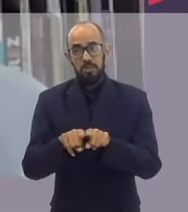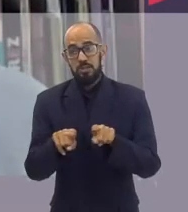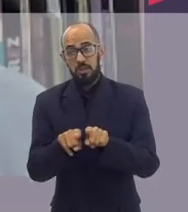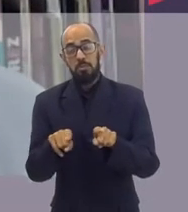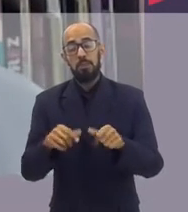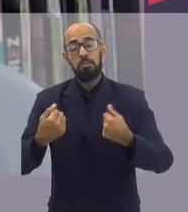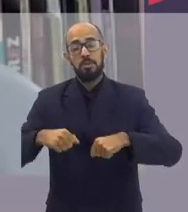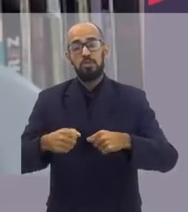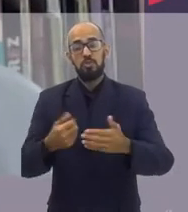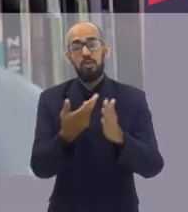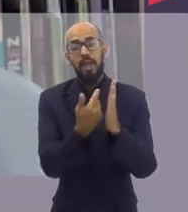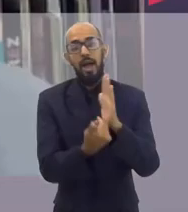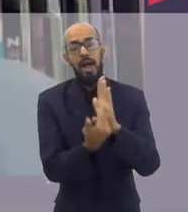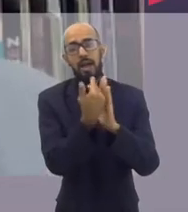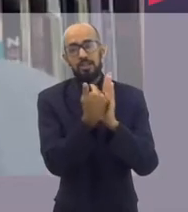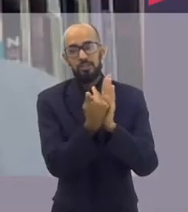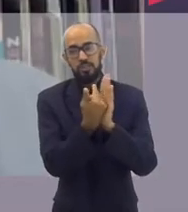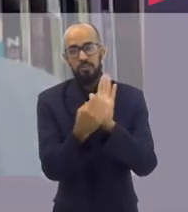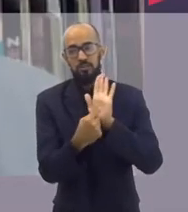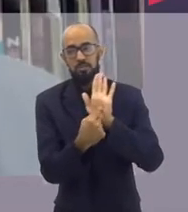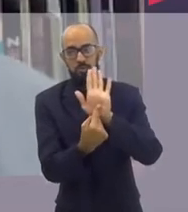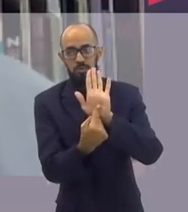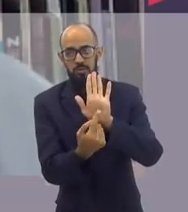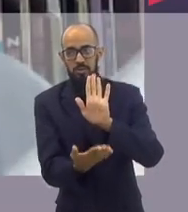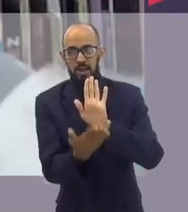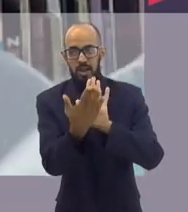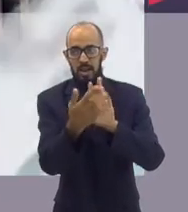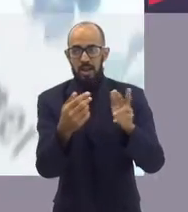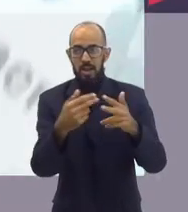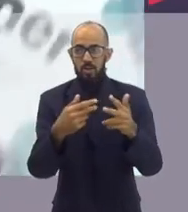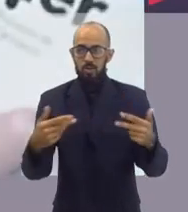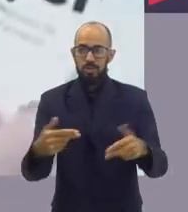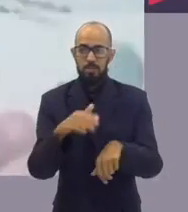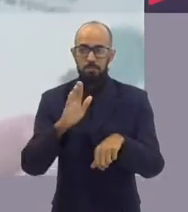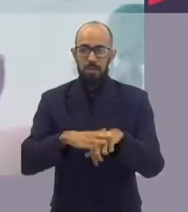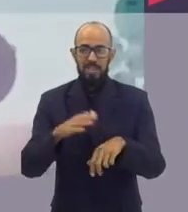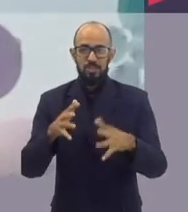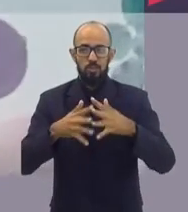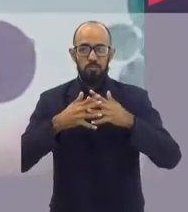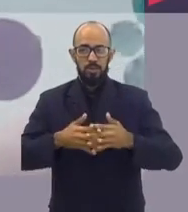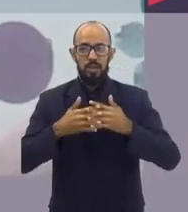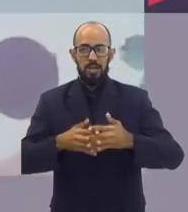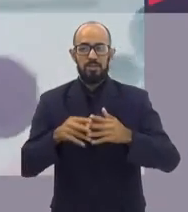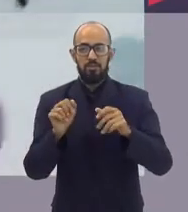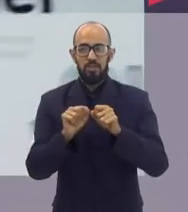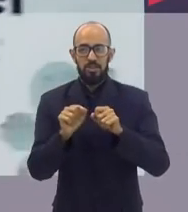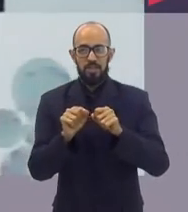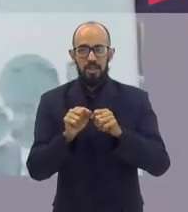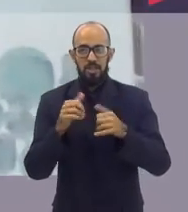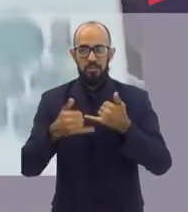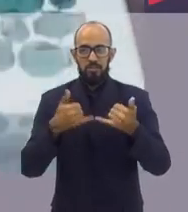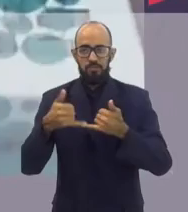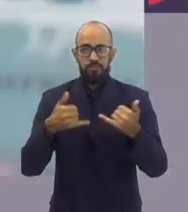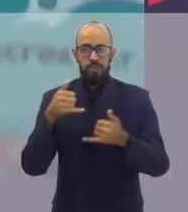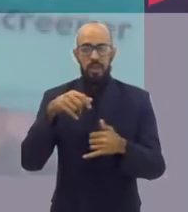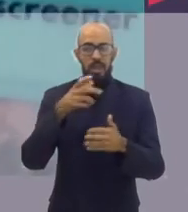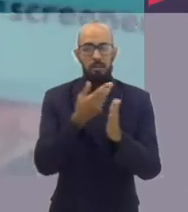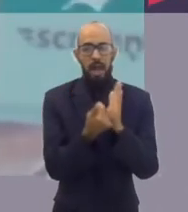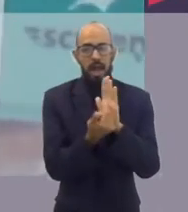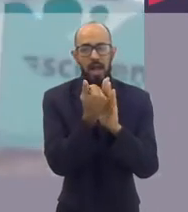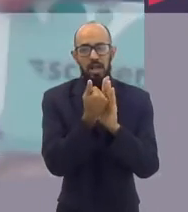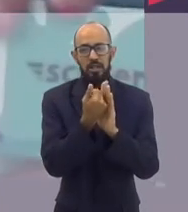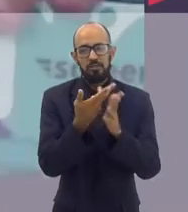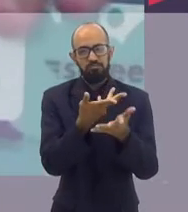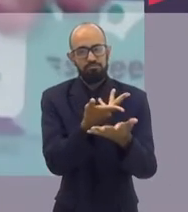arte, né? Então, eu vou mostrar aqui, né? Uma das coisas mais difíceis de você fazer na universidade, realmente, é uma arte